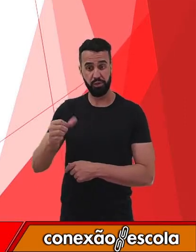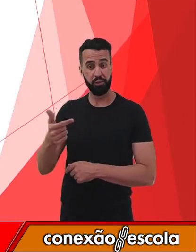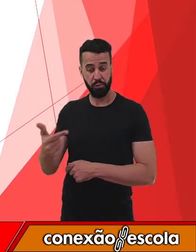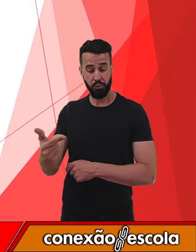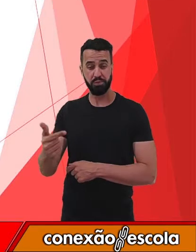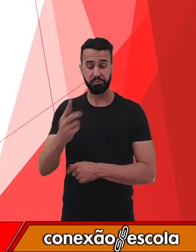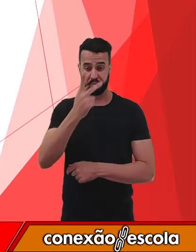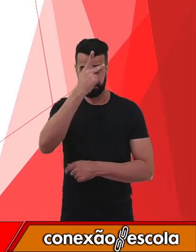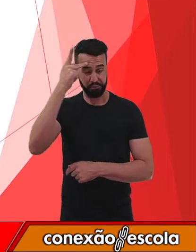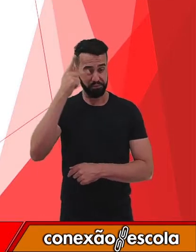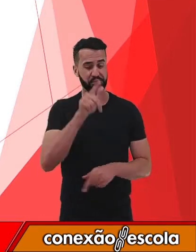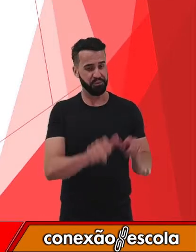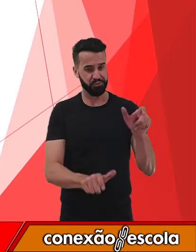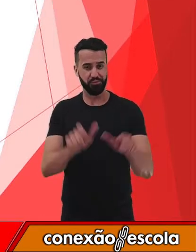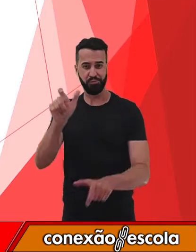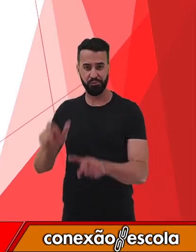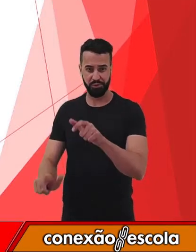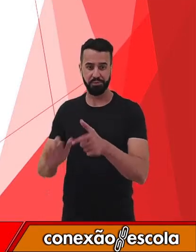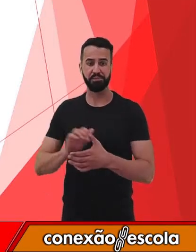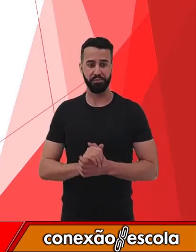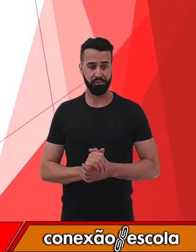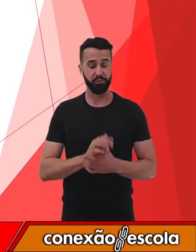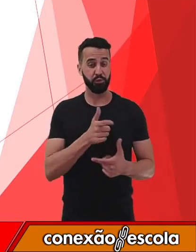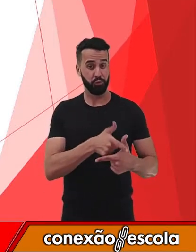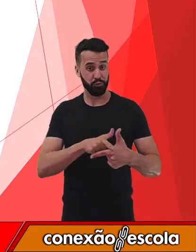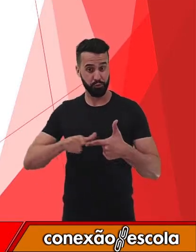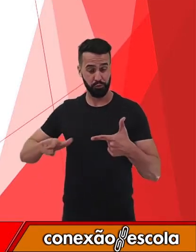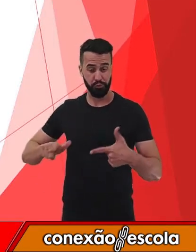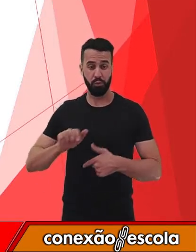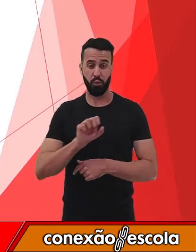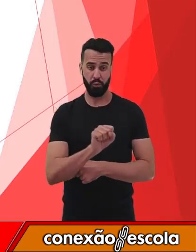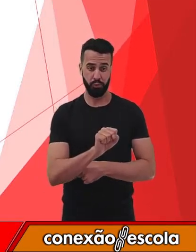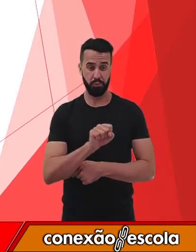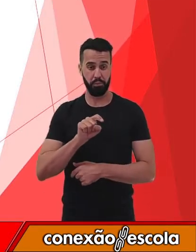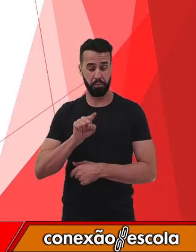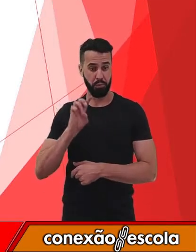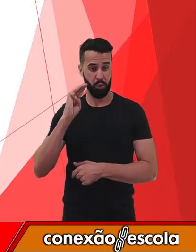211.755.692 pessoas, dividido pelos seus